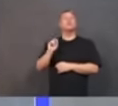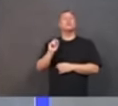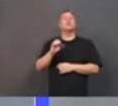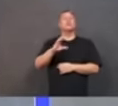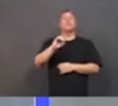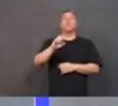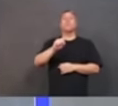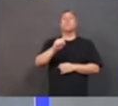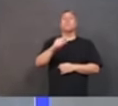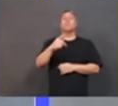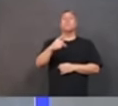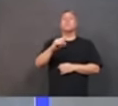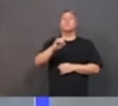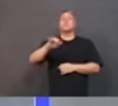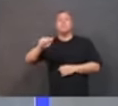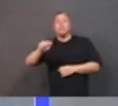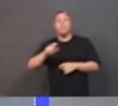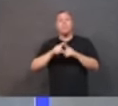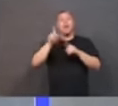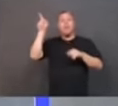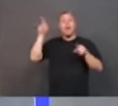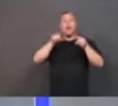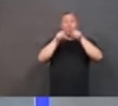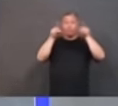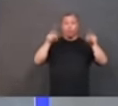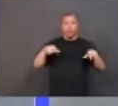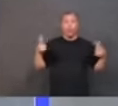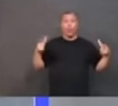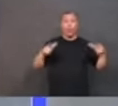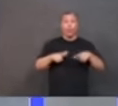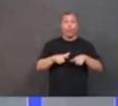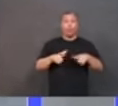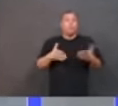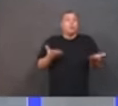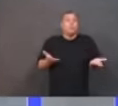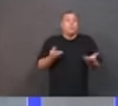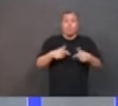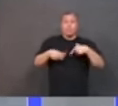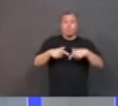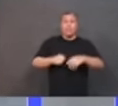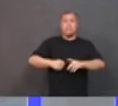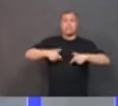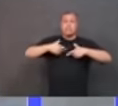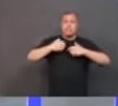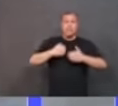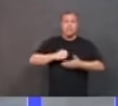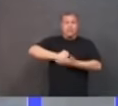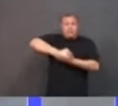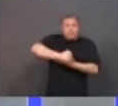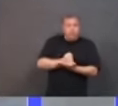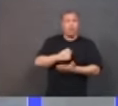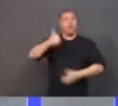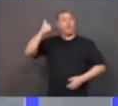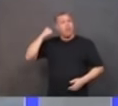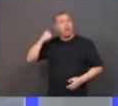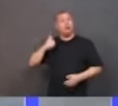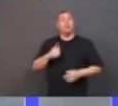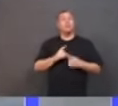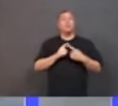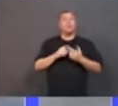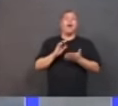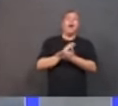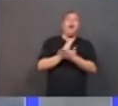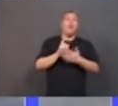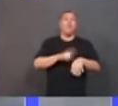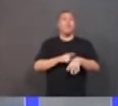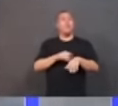número reduzidíssimo de pessoas que têm trabalhado lá. Ao mesmo tempo, questões também, a gente, um núcleo